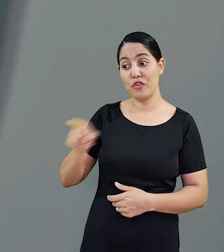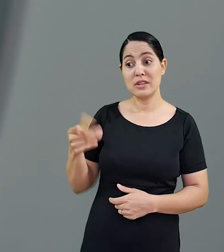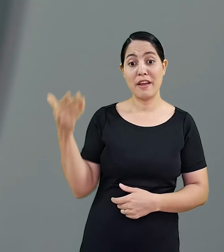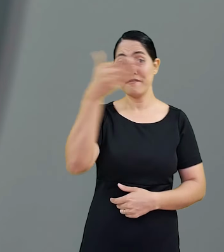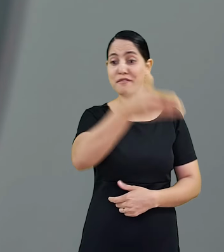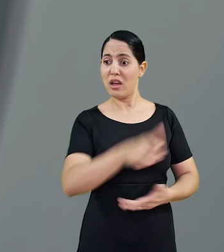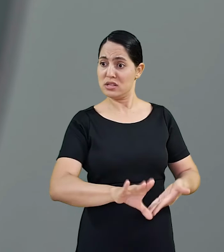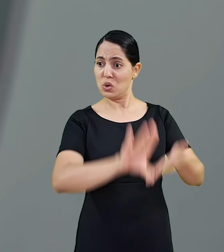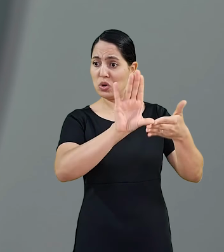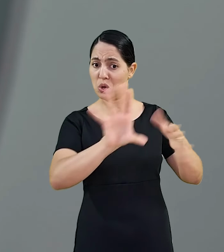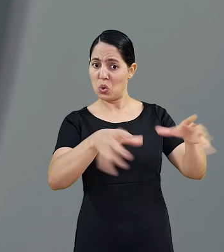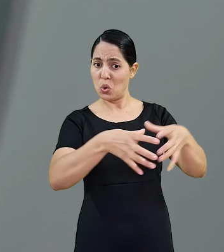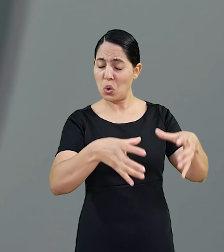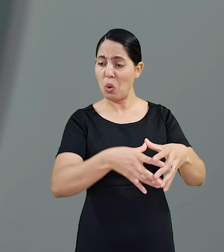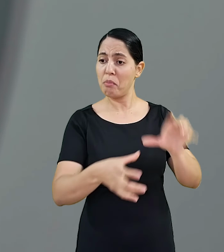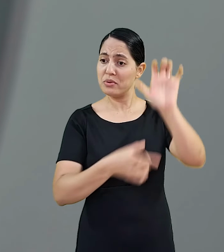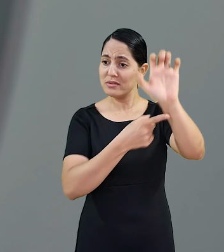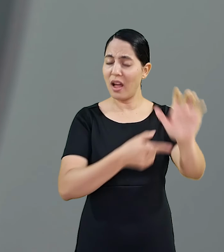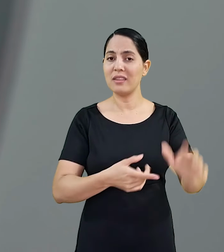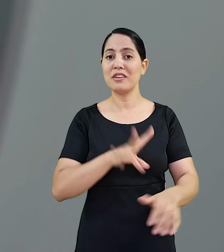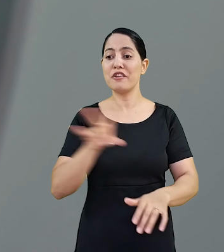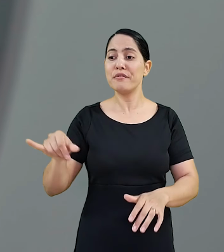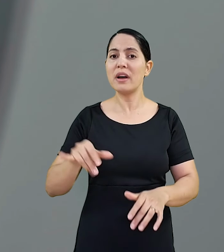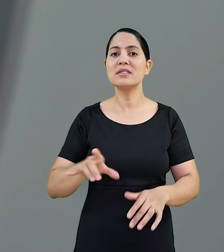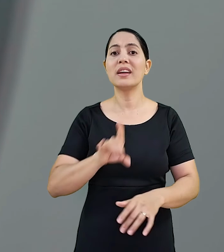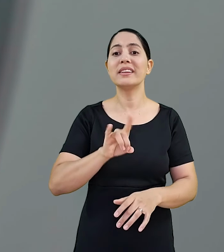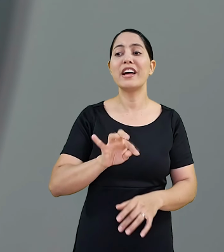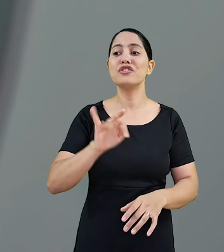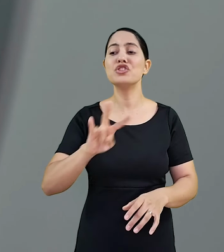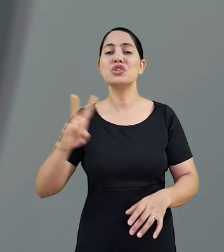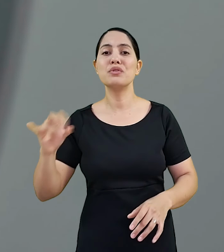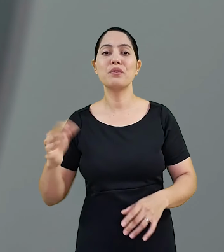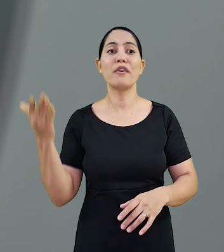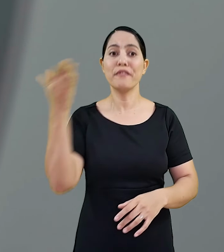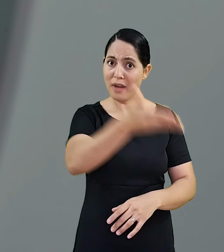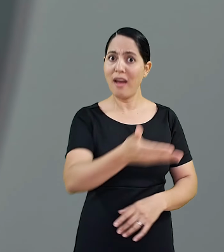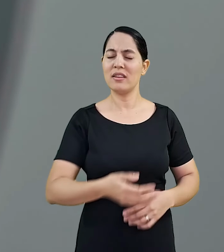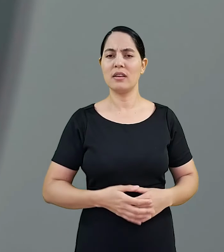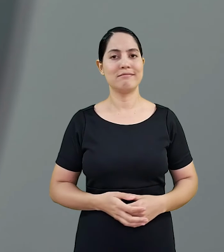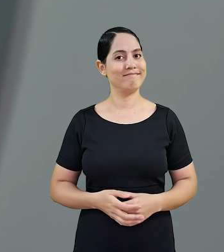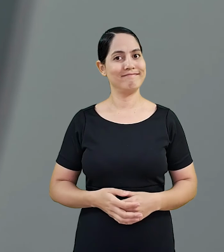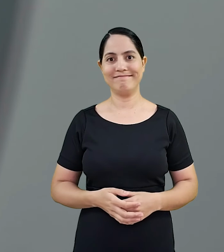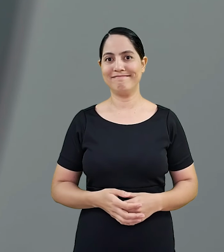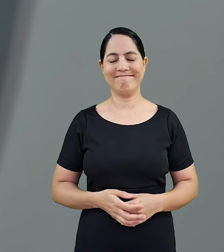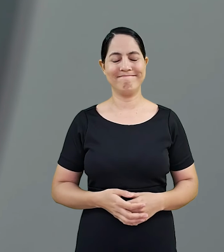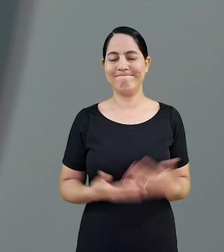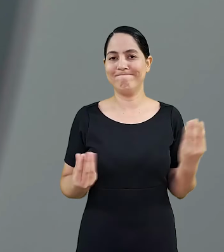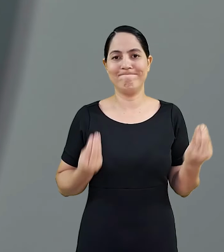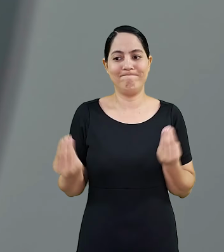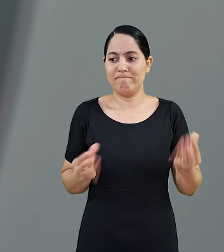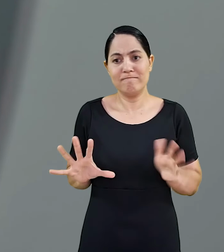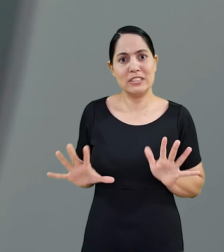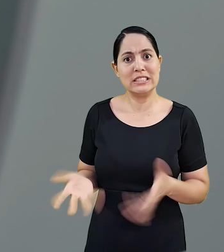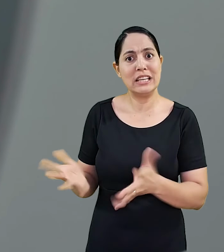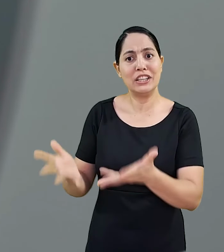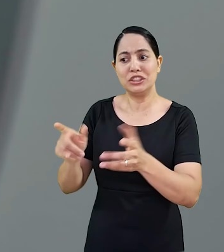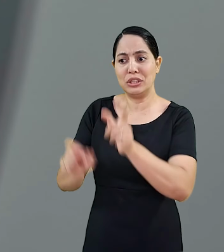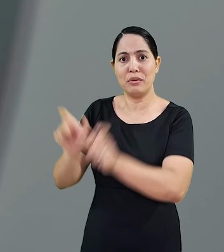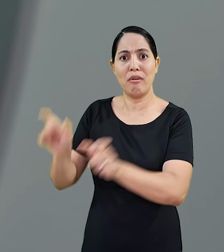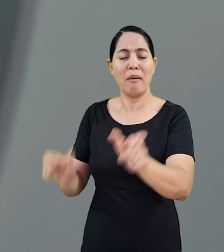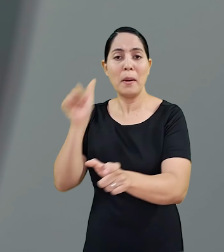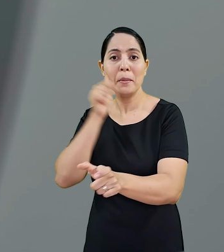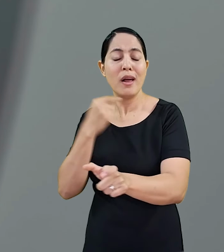ser conselheira estadual, vai lá ser dativo, vai lá. Essas pessoas, efetivamente, qual o incentivo que essas pessoas